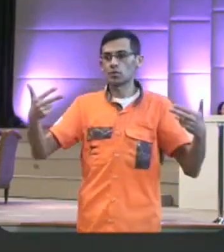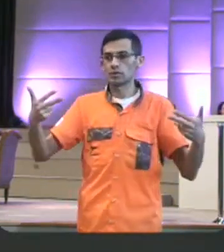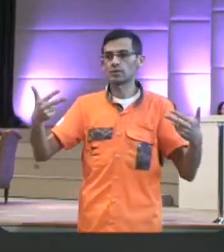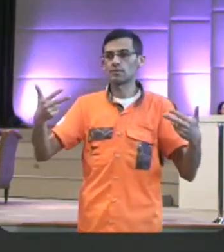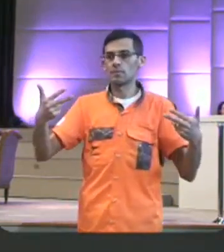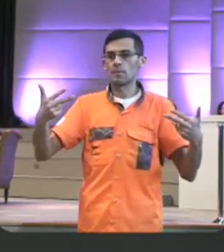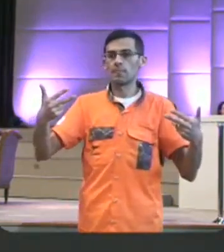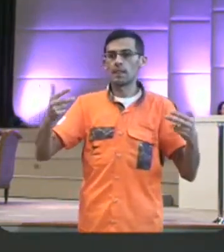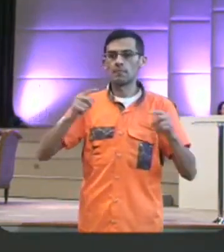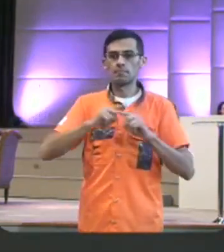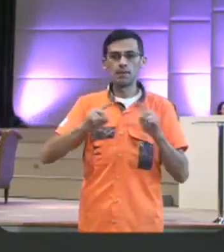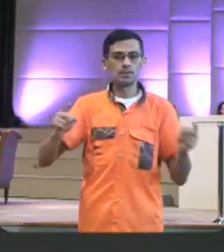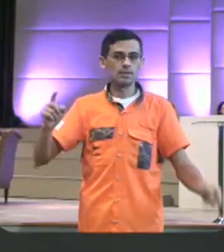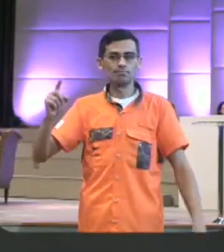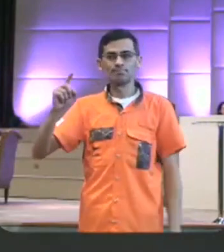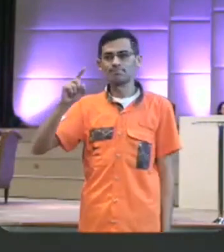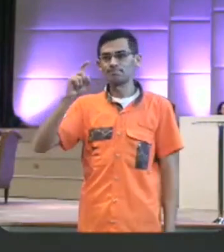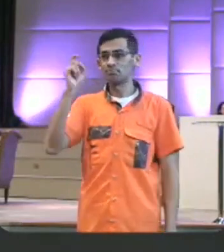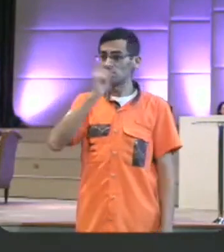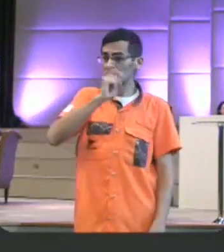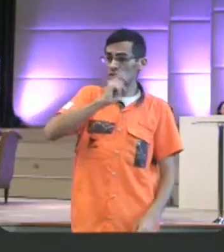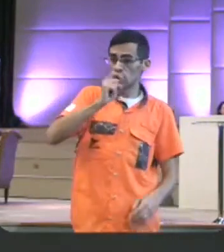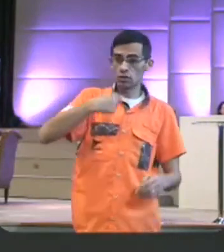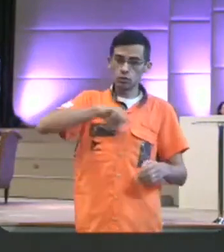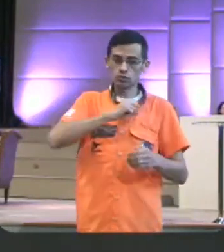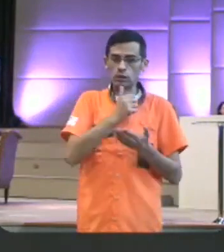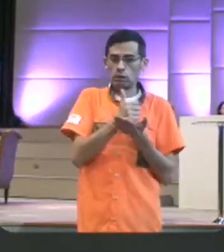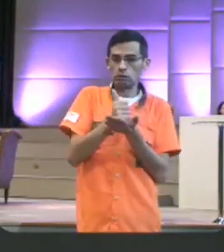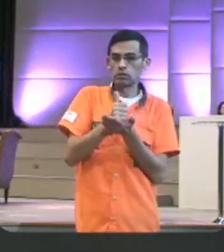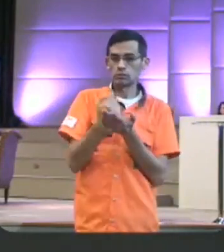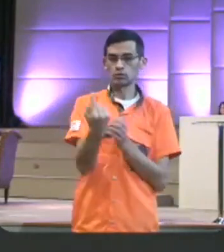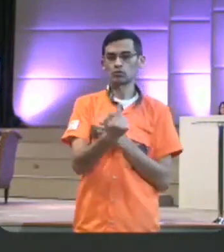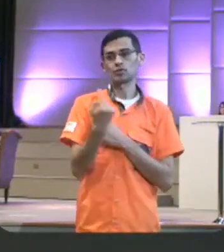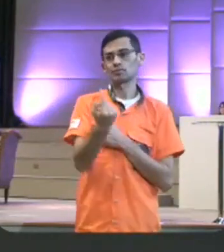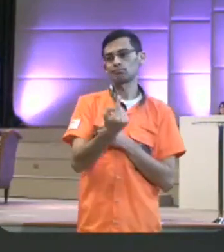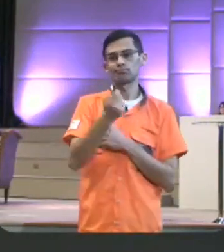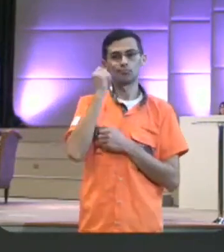uma grande ilusão, que a gente consegue controlar a vida.